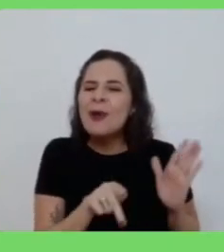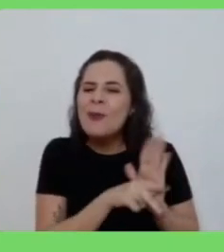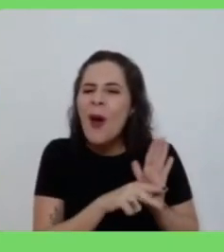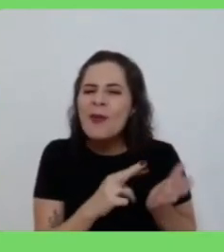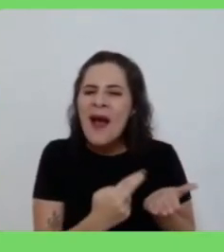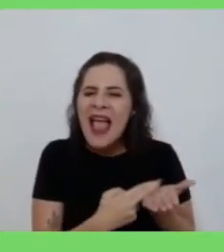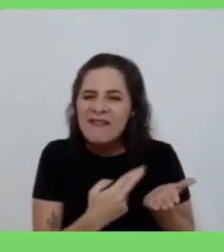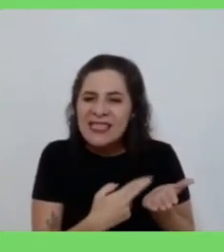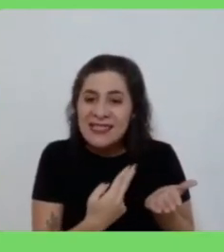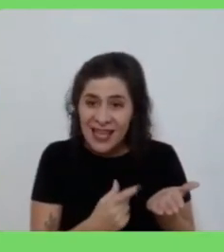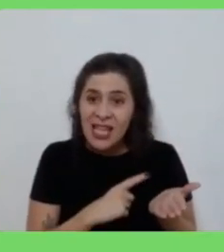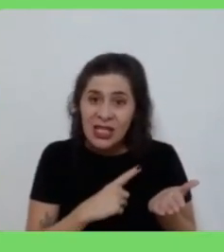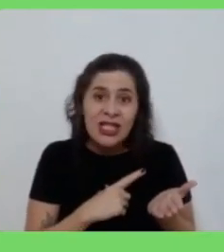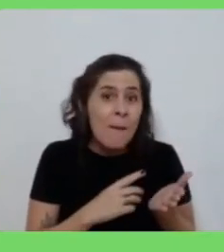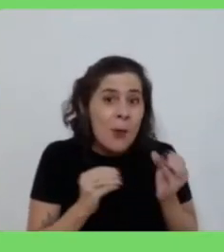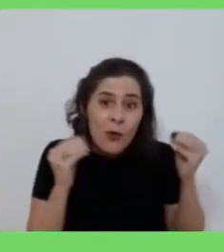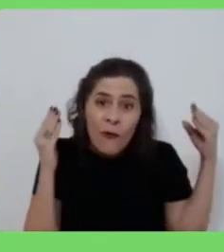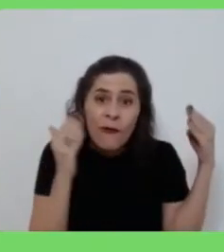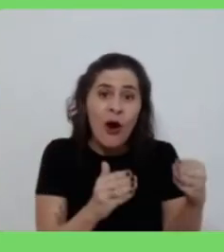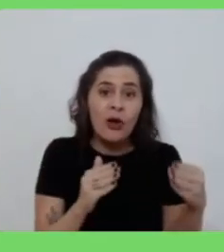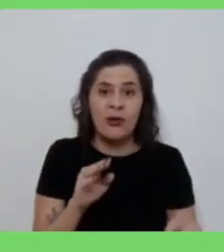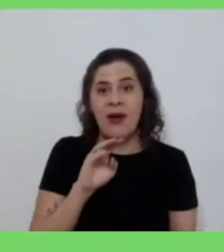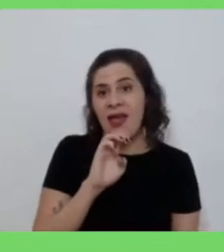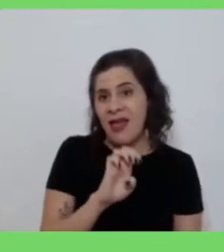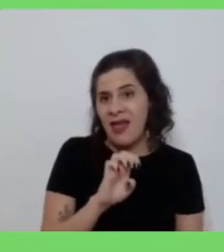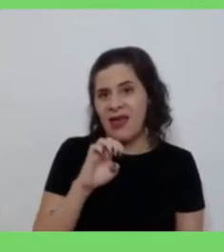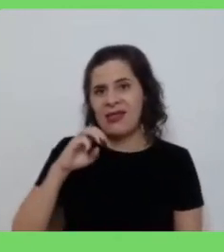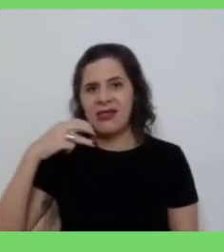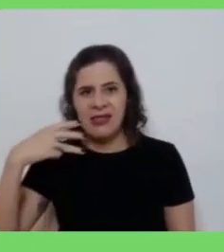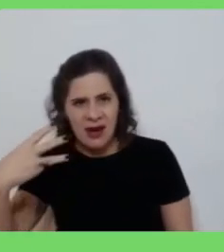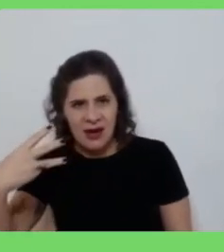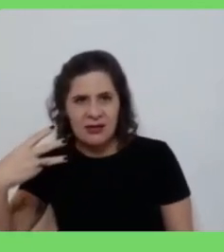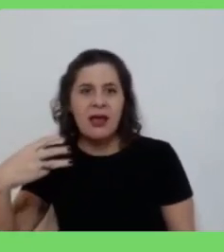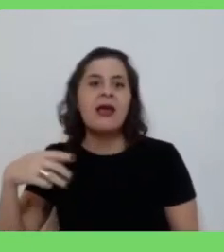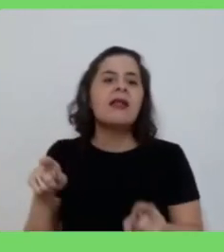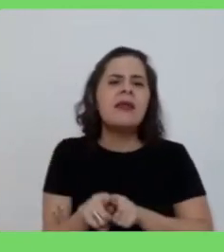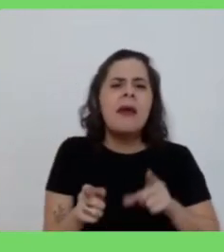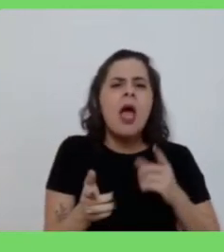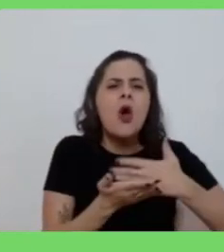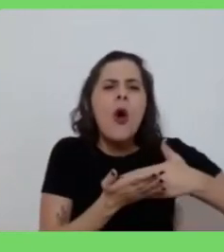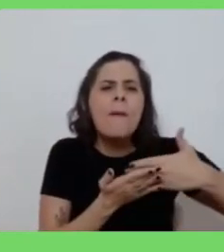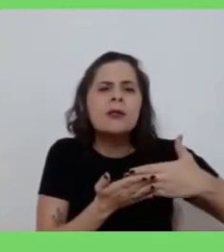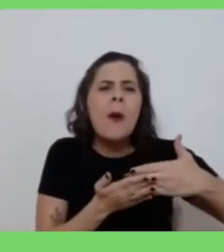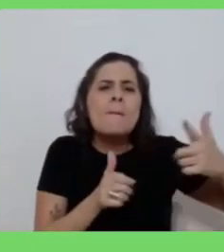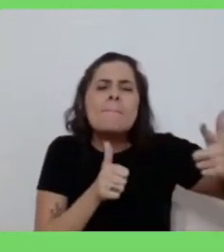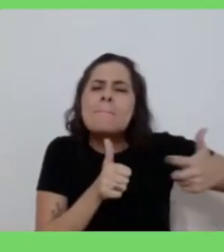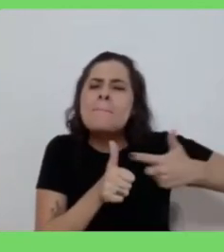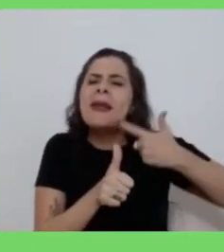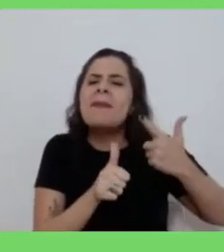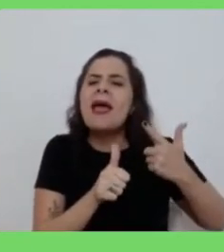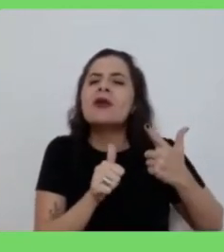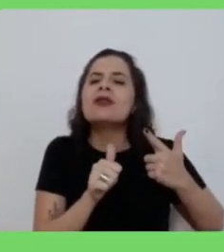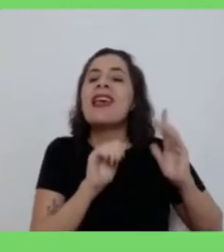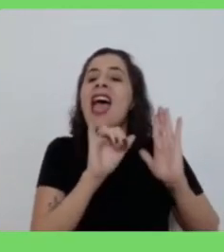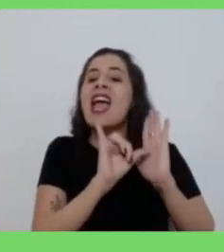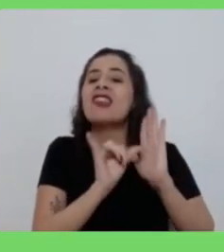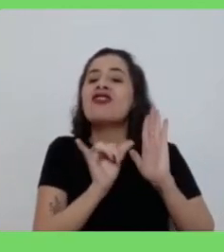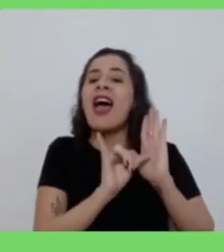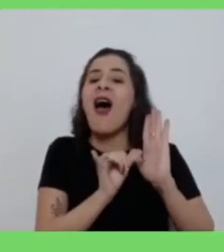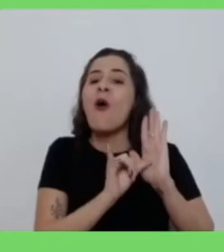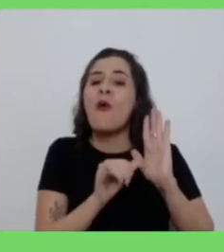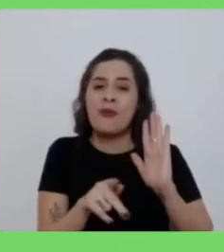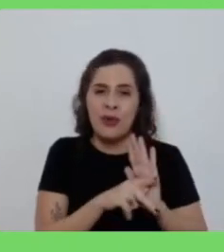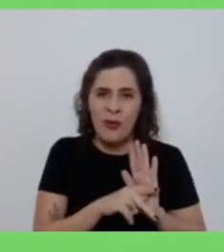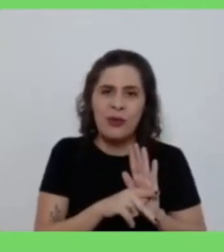respeito de E3 e a gente tem a chegada também dos primeiros editais ali no primeiro governo Lula né tem o Edital de jogos